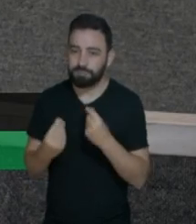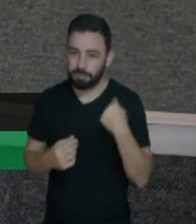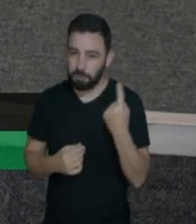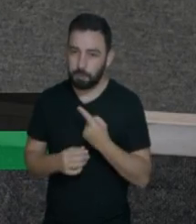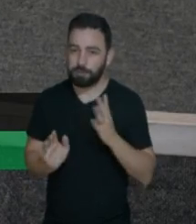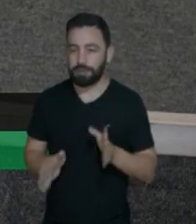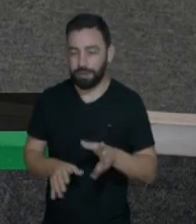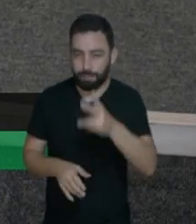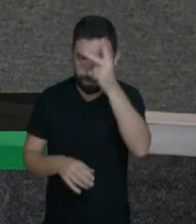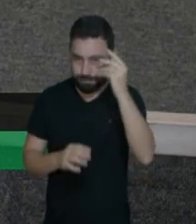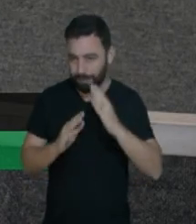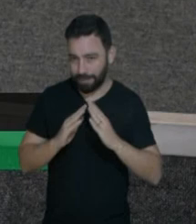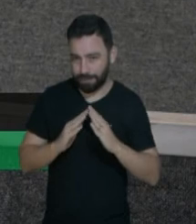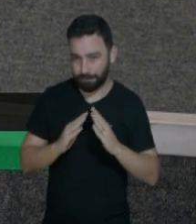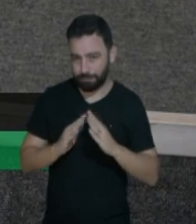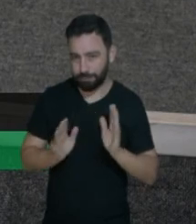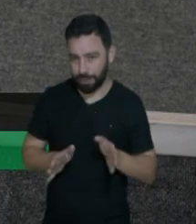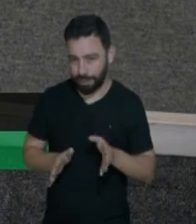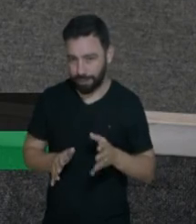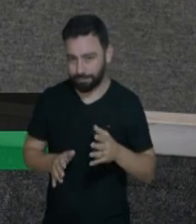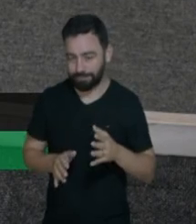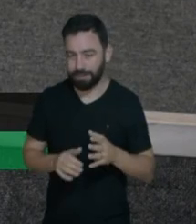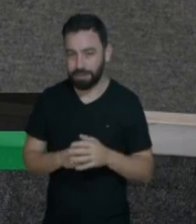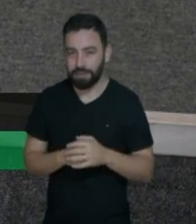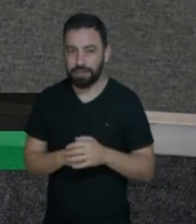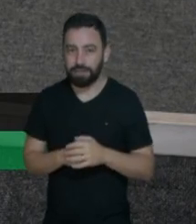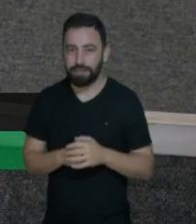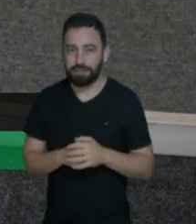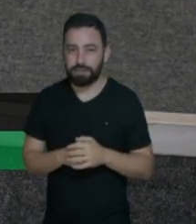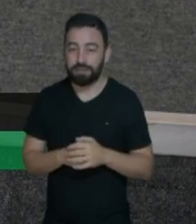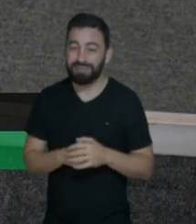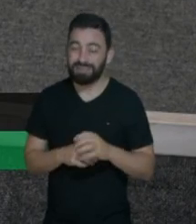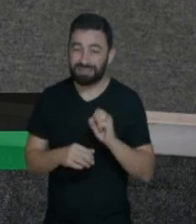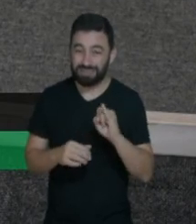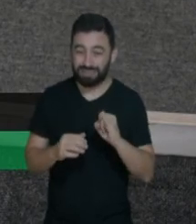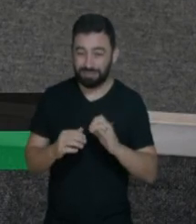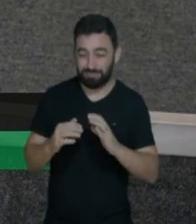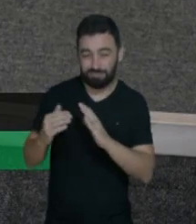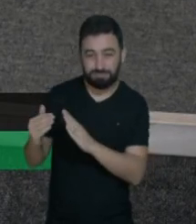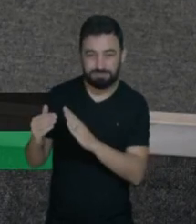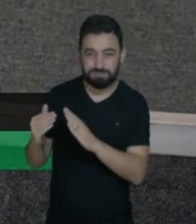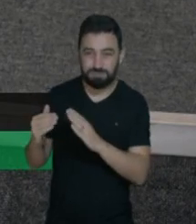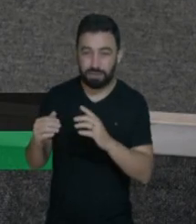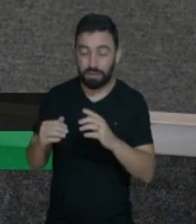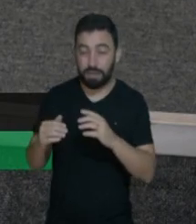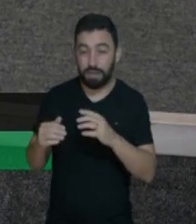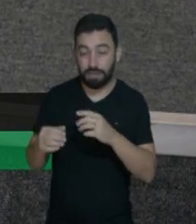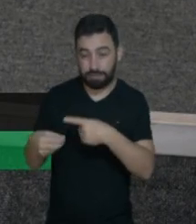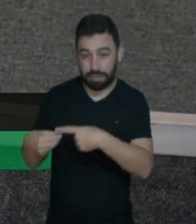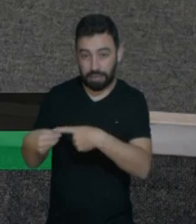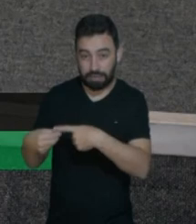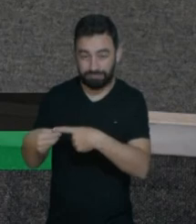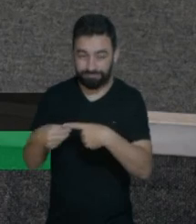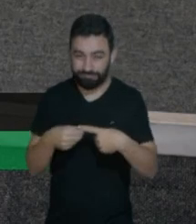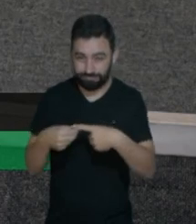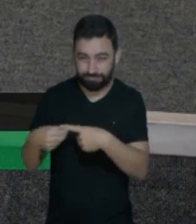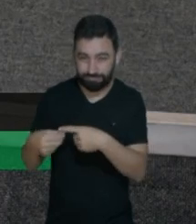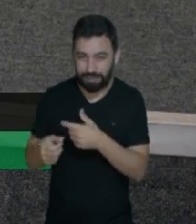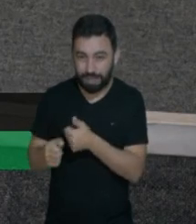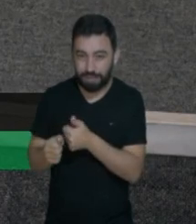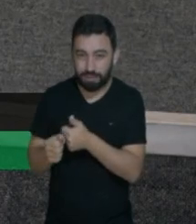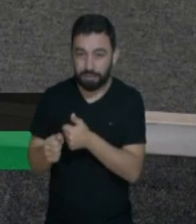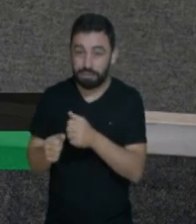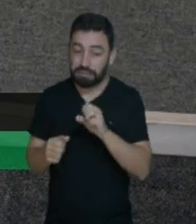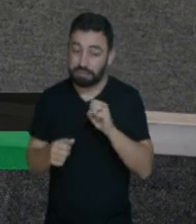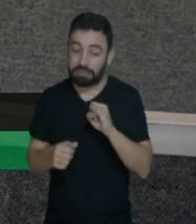prefeitos outros serão e quando acontece uma coisa no município vizinho a gente ficava sempre com a espada sobre a cabeça porque a Rigor a